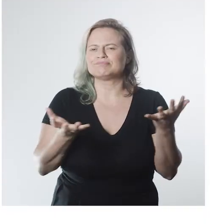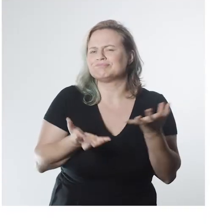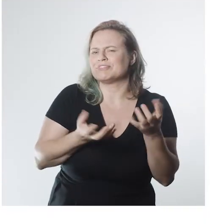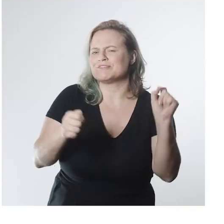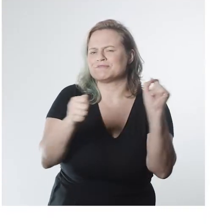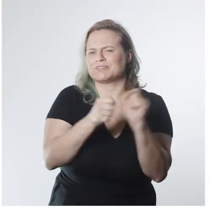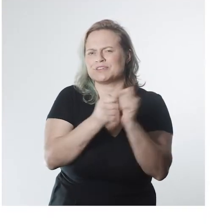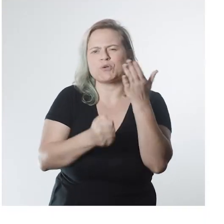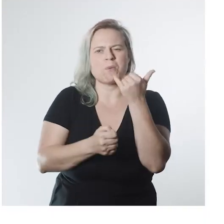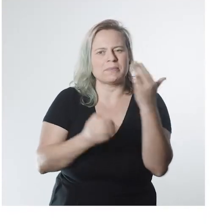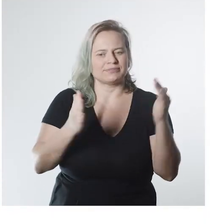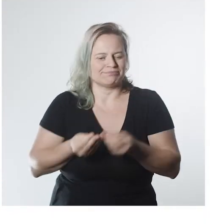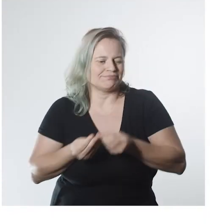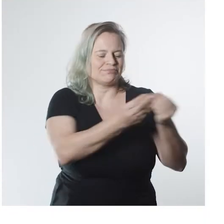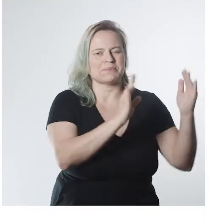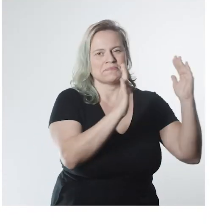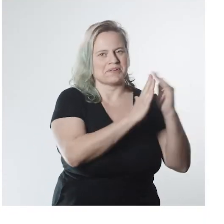fazer quentinhas deliciosas?